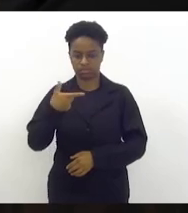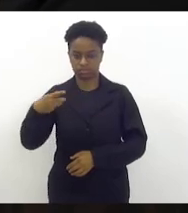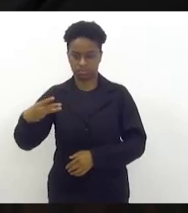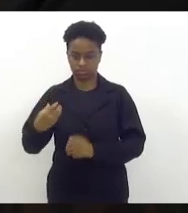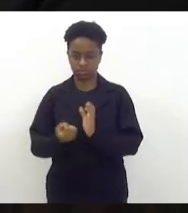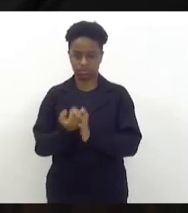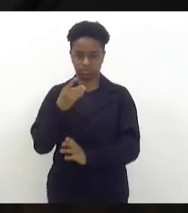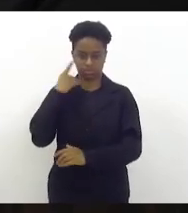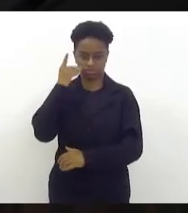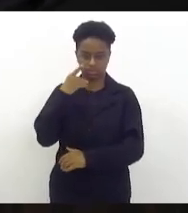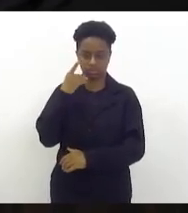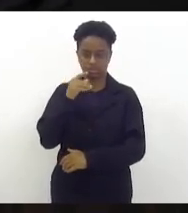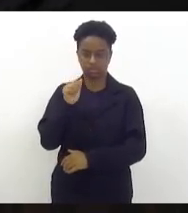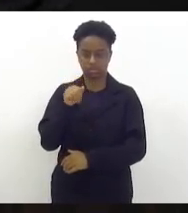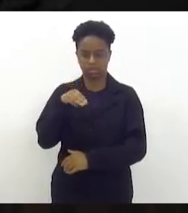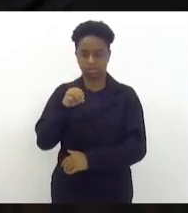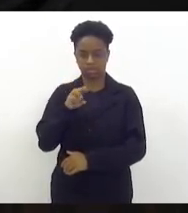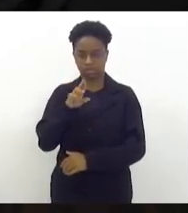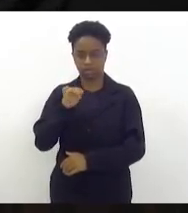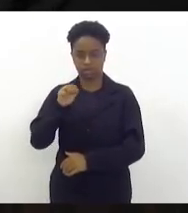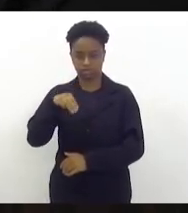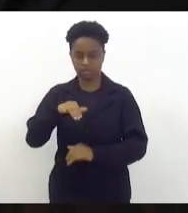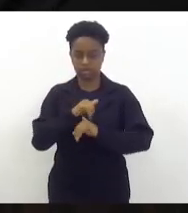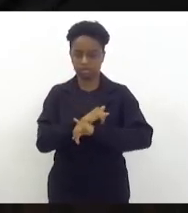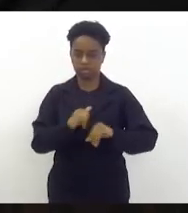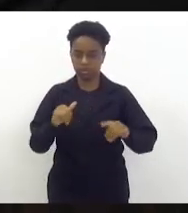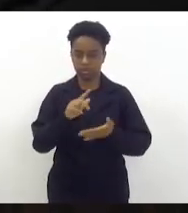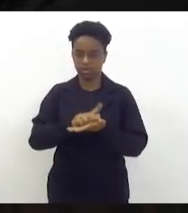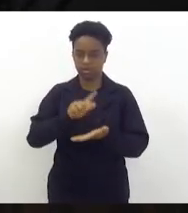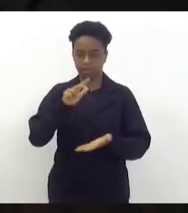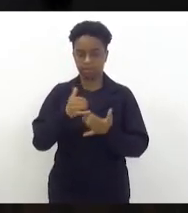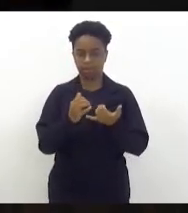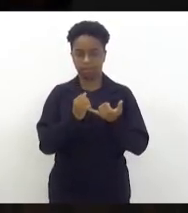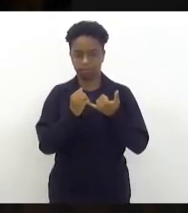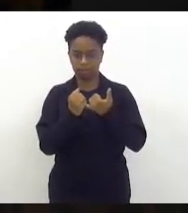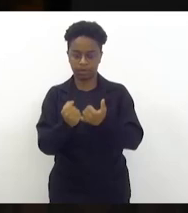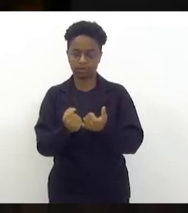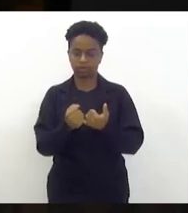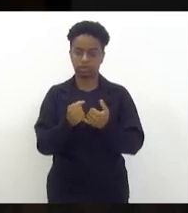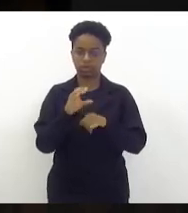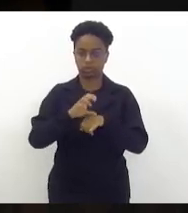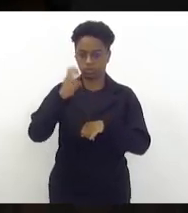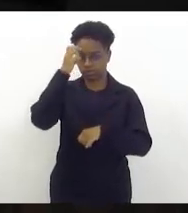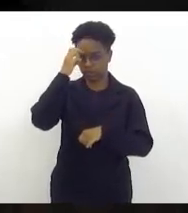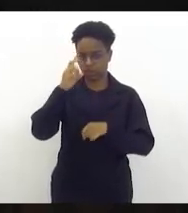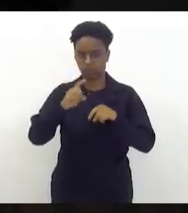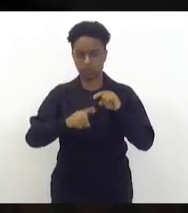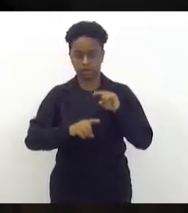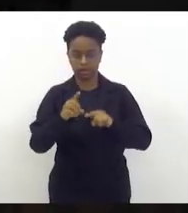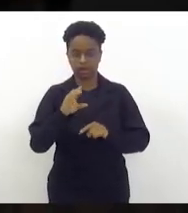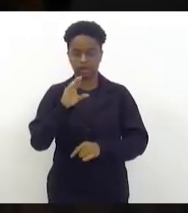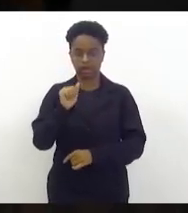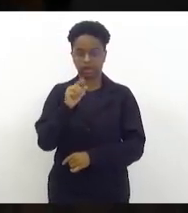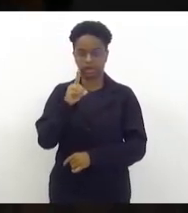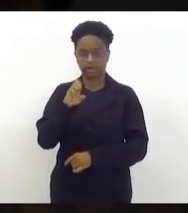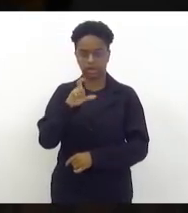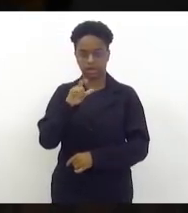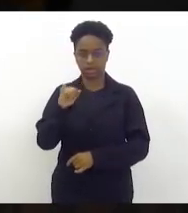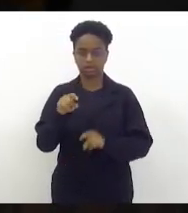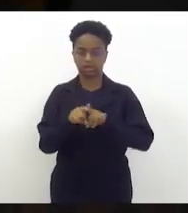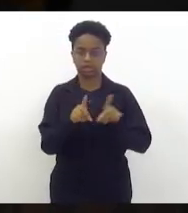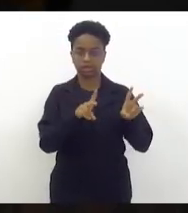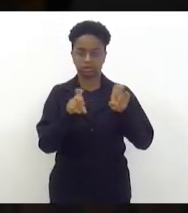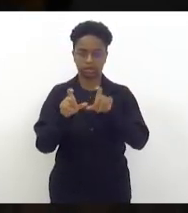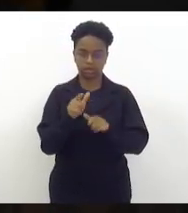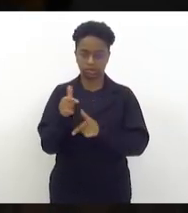2023, de autoria do deputado Rodrigo Amorim, que declara patrimônio cultural e material do Estado do Rio de Janeiro, o CADEG, e dá outras